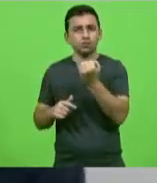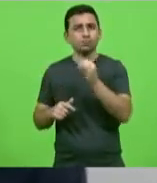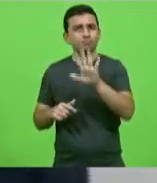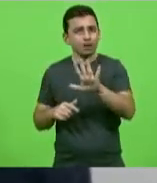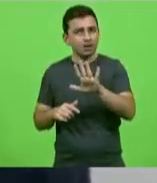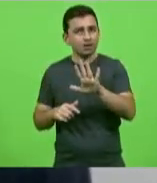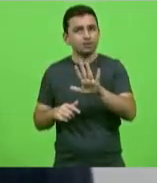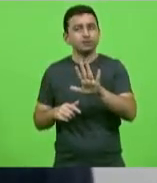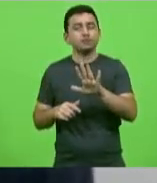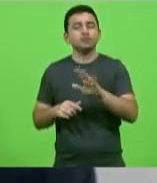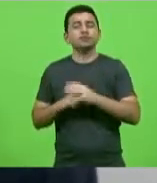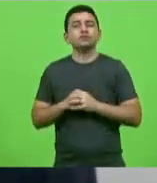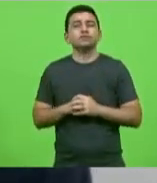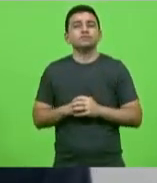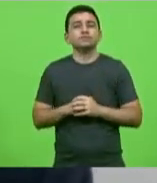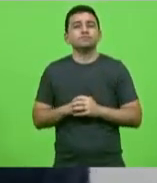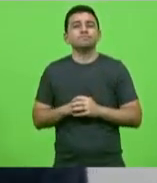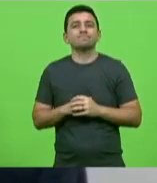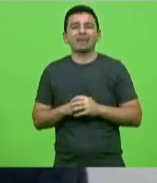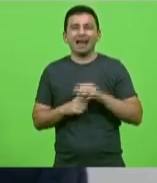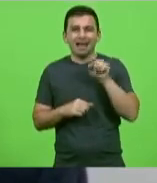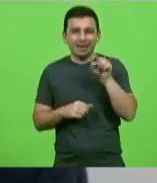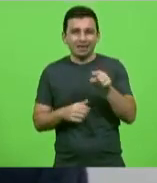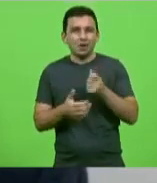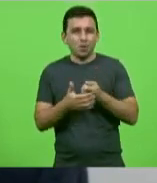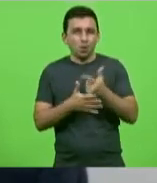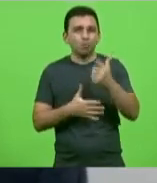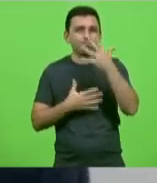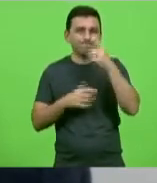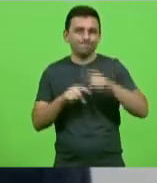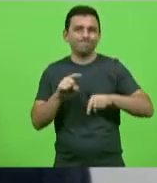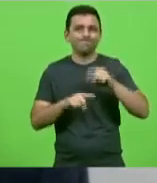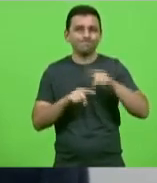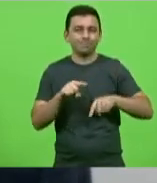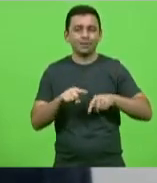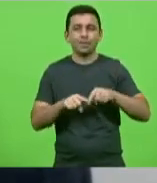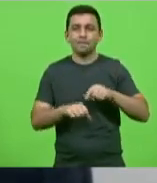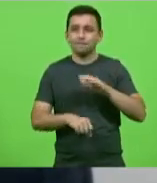importantes, muito pelo contrário, mas a aquisição dos respiradores